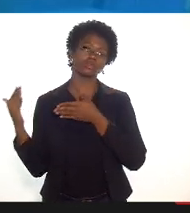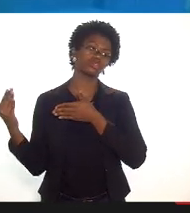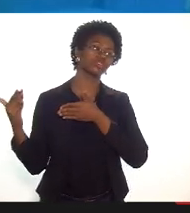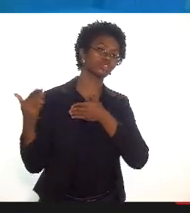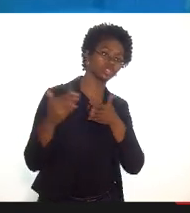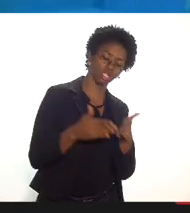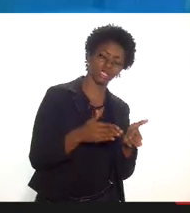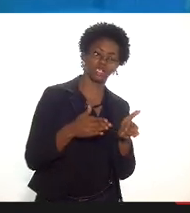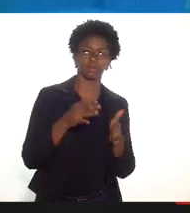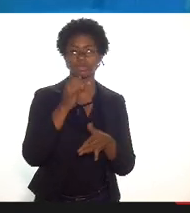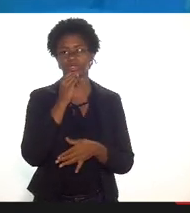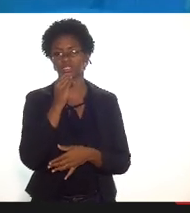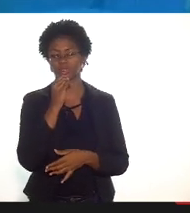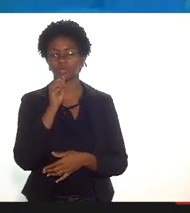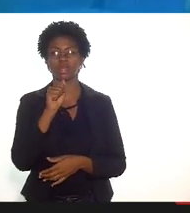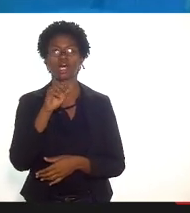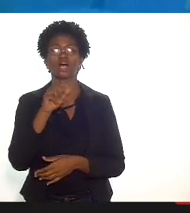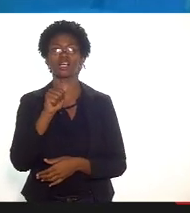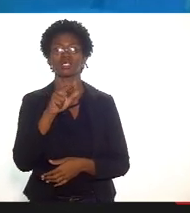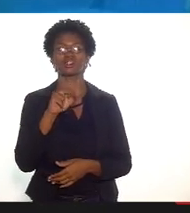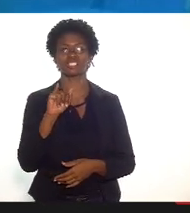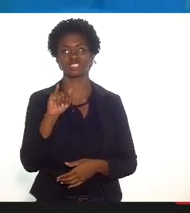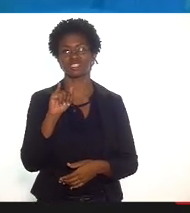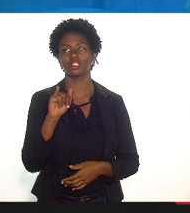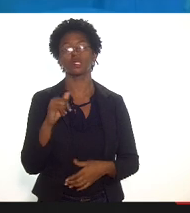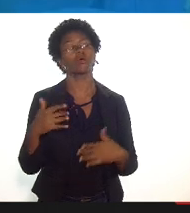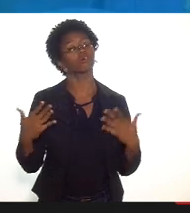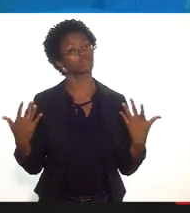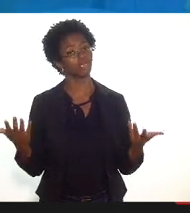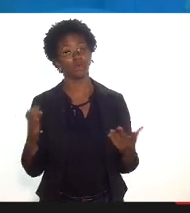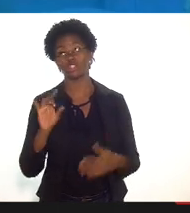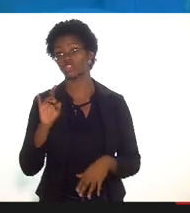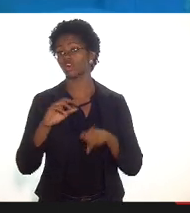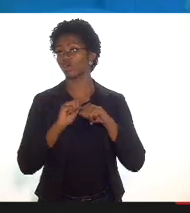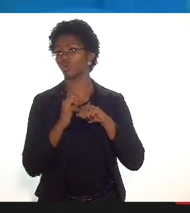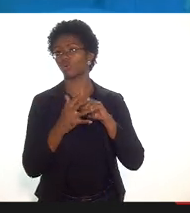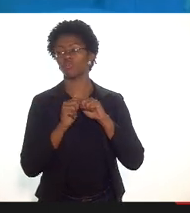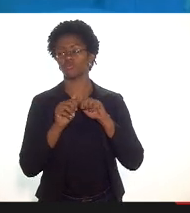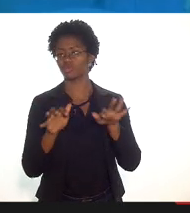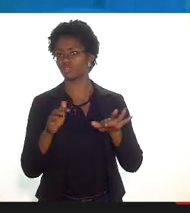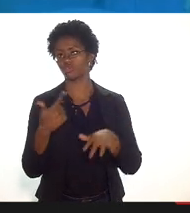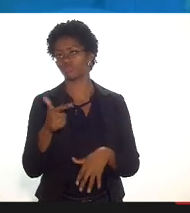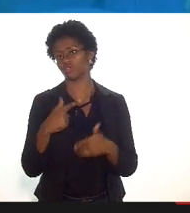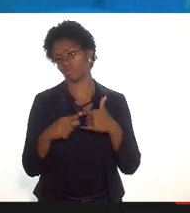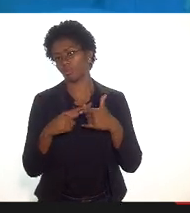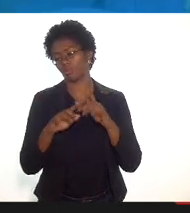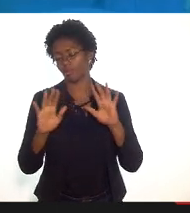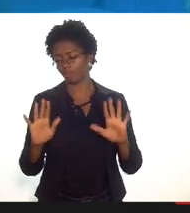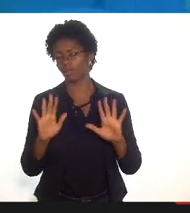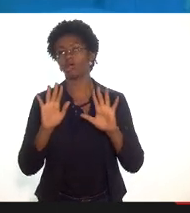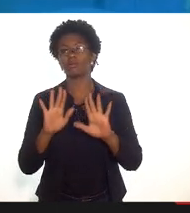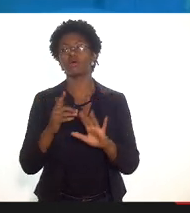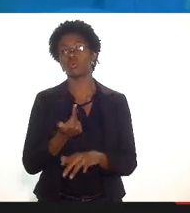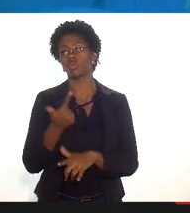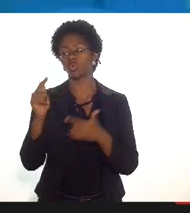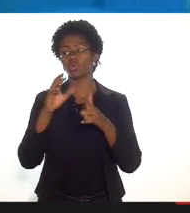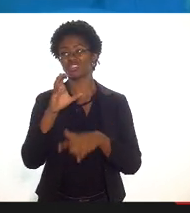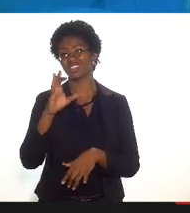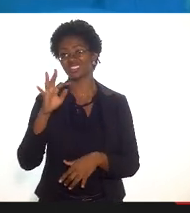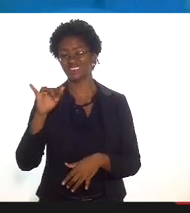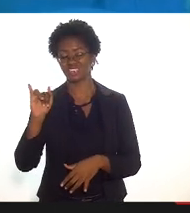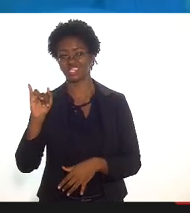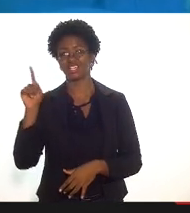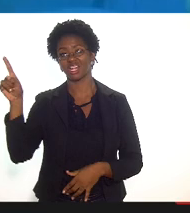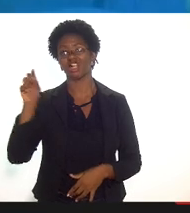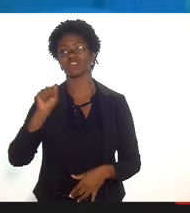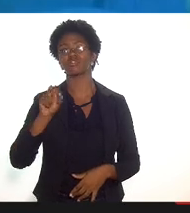hospital de Acari, do Ronaldo Gasola, é só a Covid. Esse não tem esse problema. Mas os outros não. O CTI do Souza Guiar é